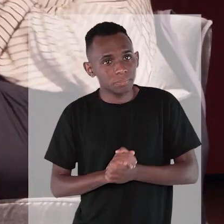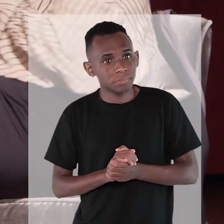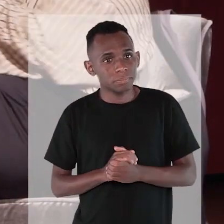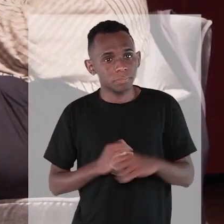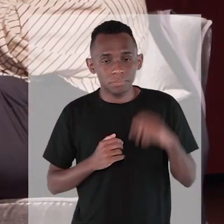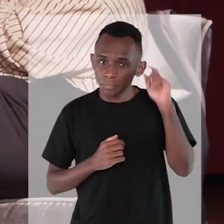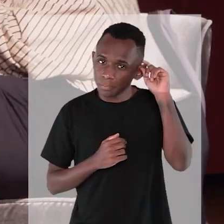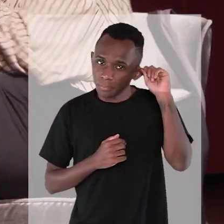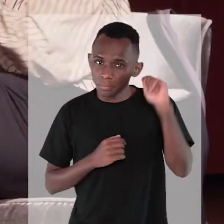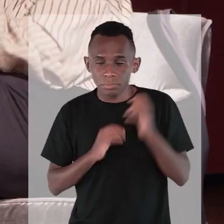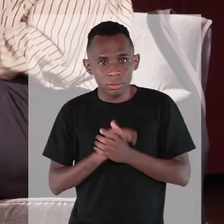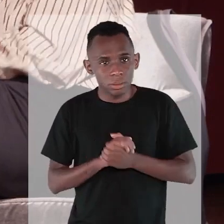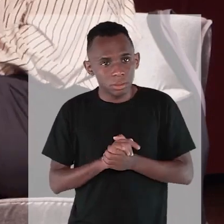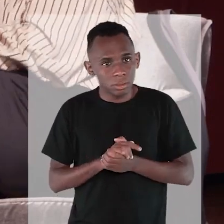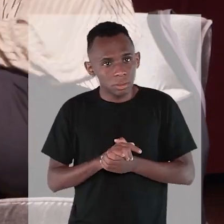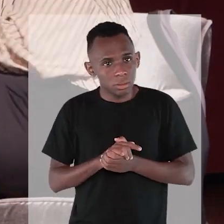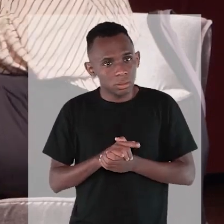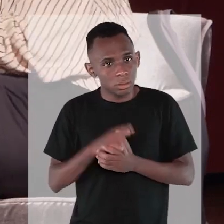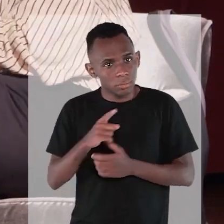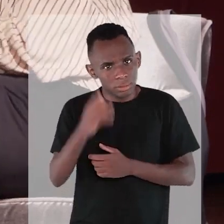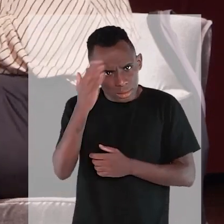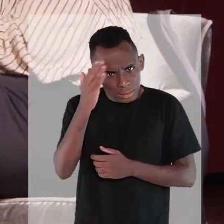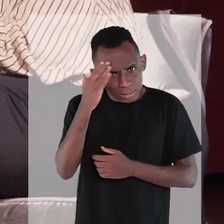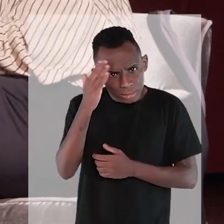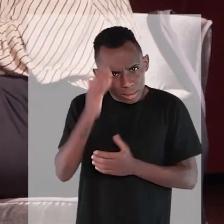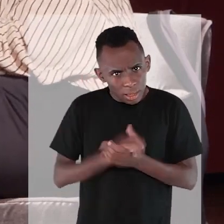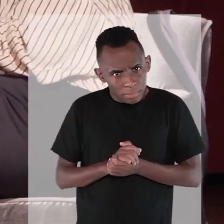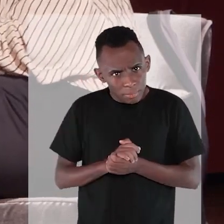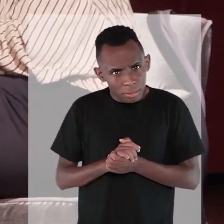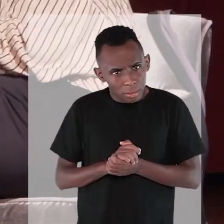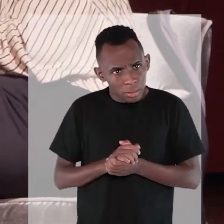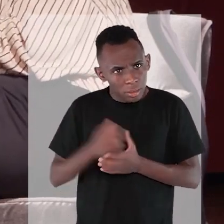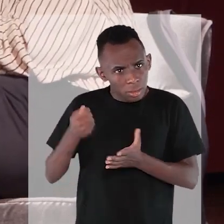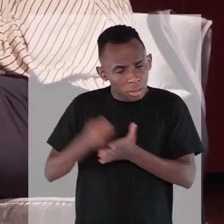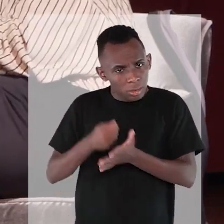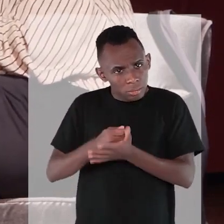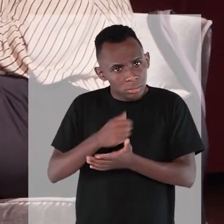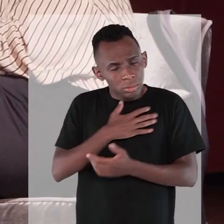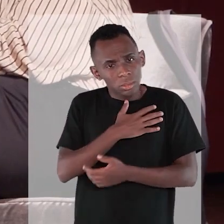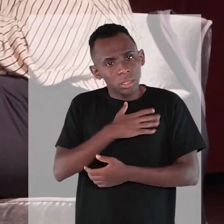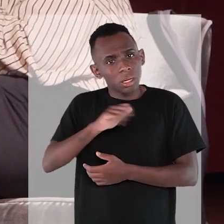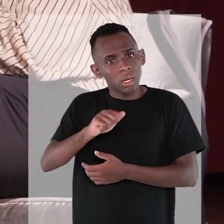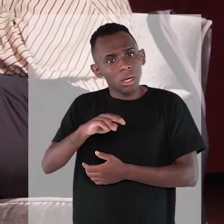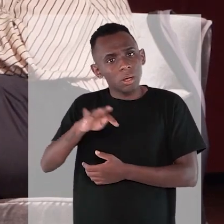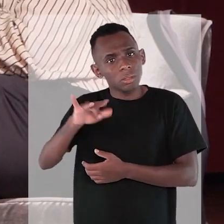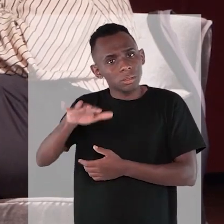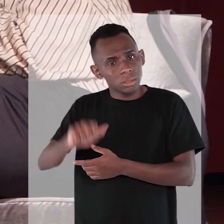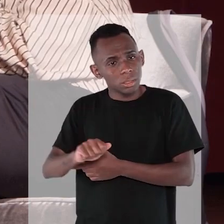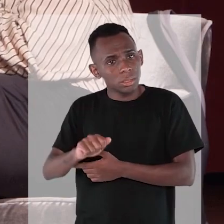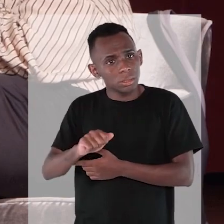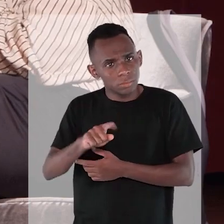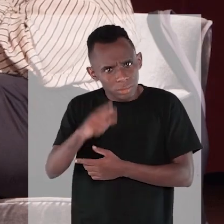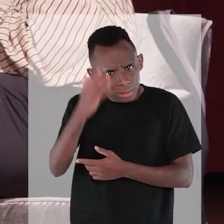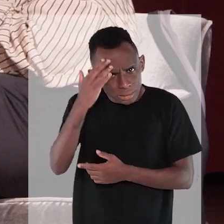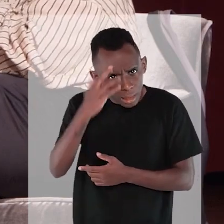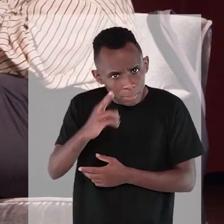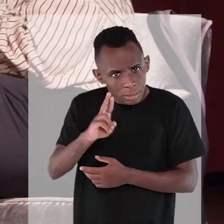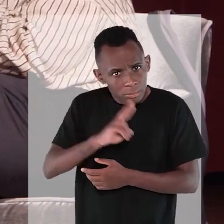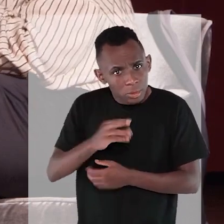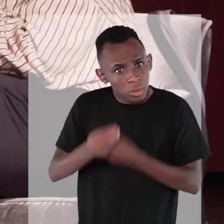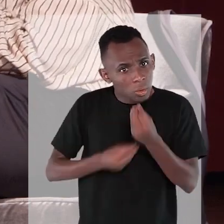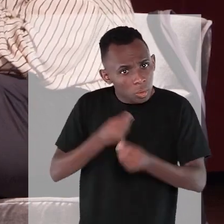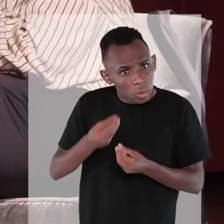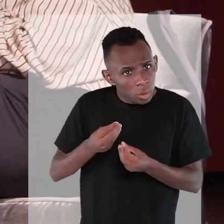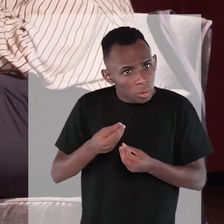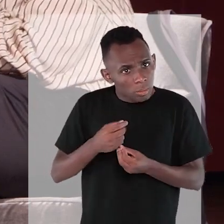Você está sabendo desse fascismo austríaco aí? Porque eu não sei responder isso, não. Eu sabia que o Mises tivesse participado. Bom, na verdade, até Você sabe isso? Não me contou,